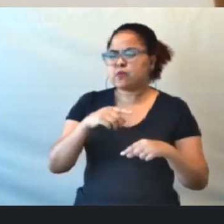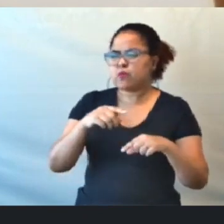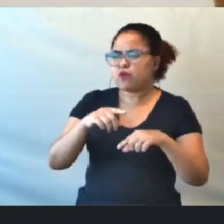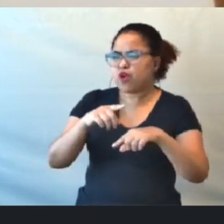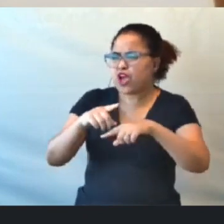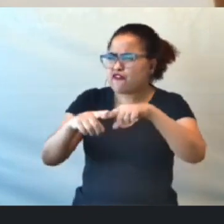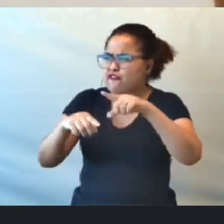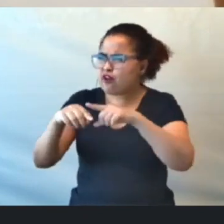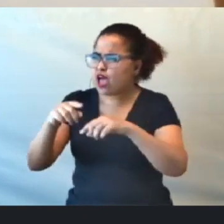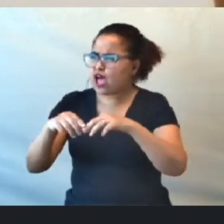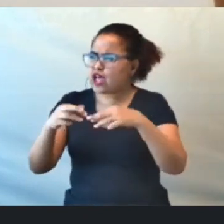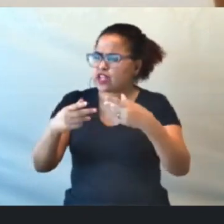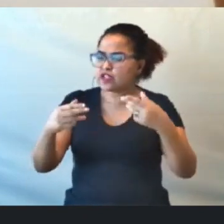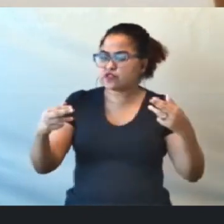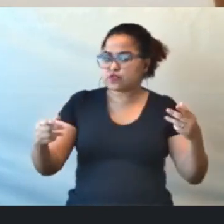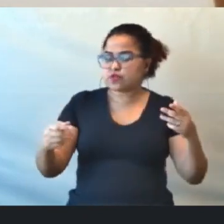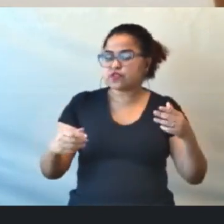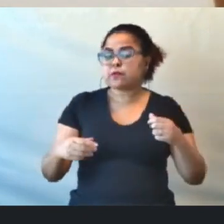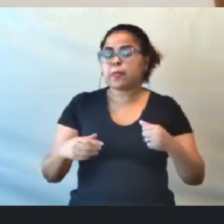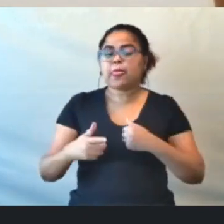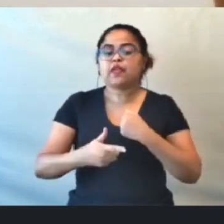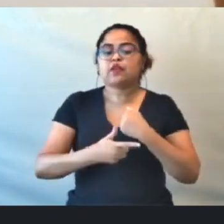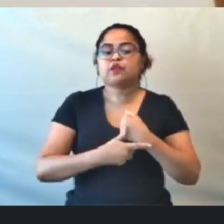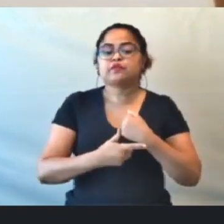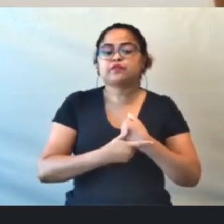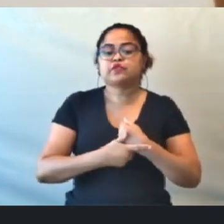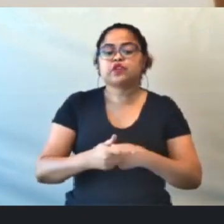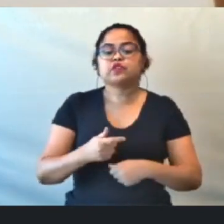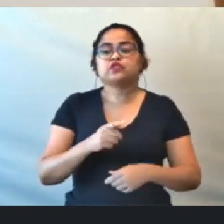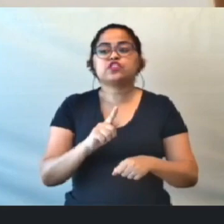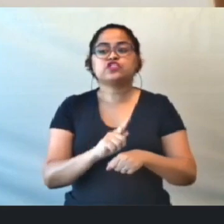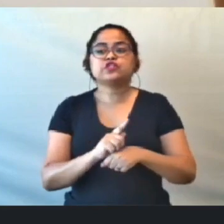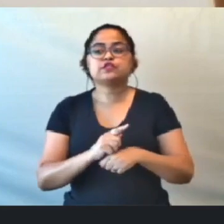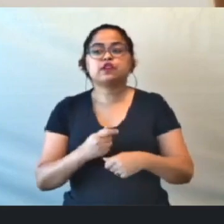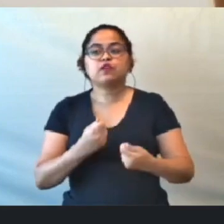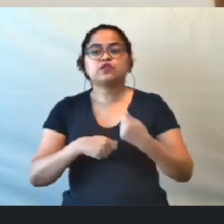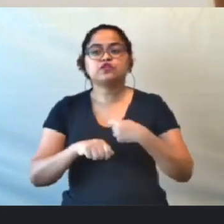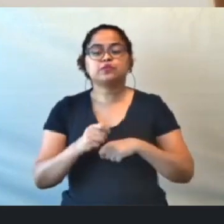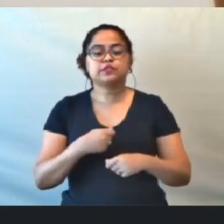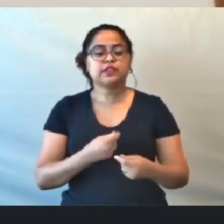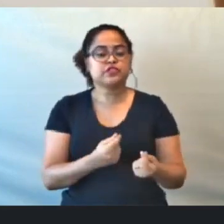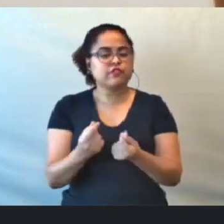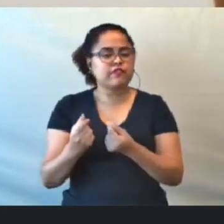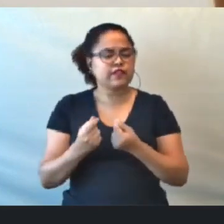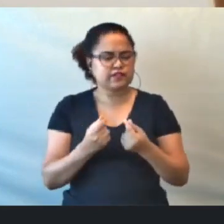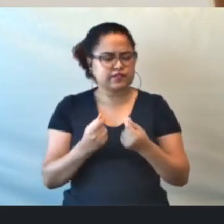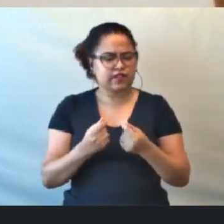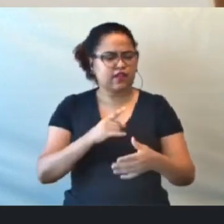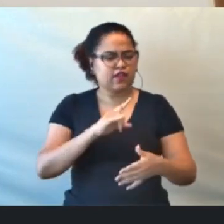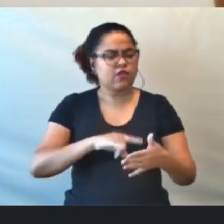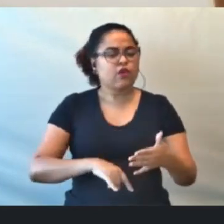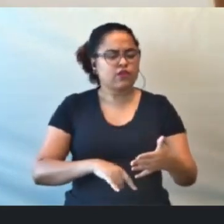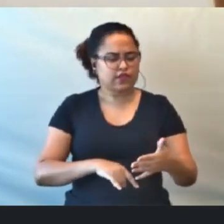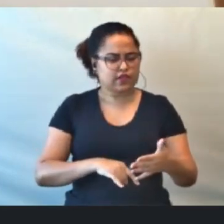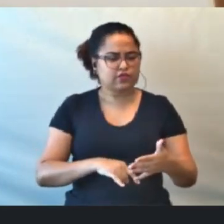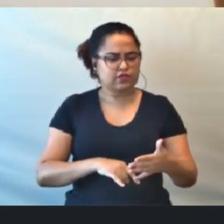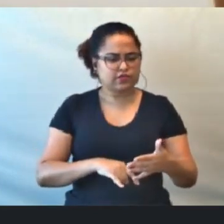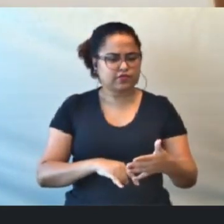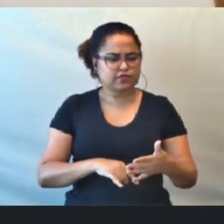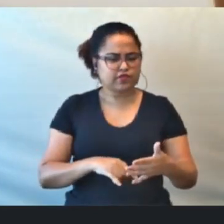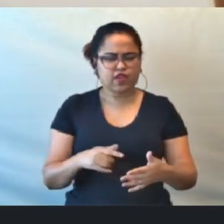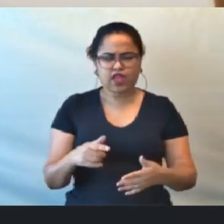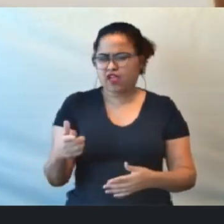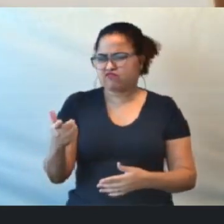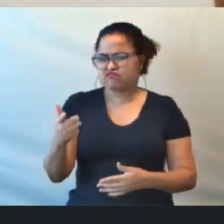gestão administrativa e financeira do contrato. Ela não tem nenhuma responsabilidade sobre a